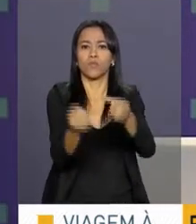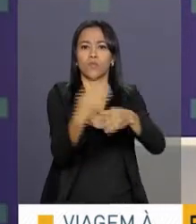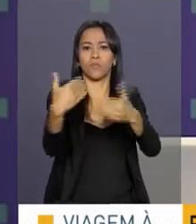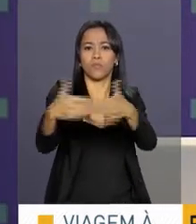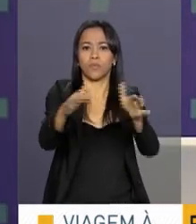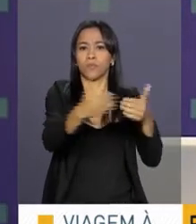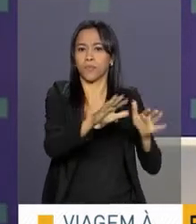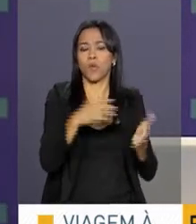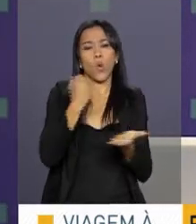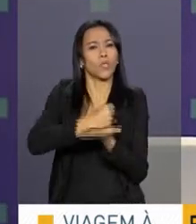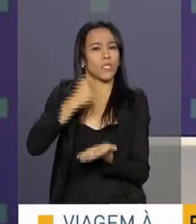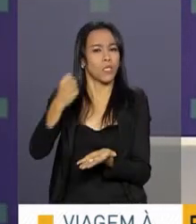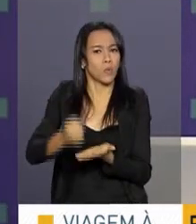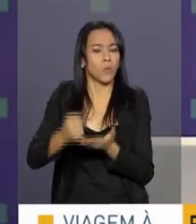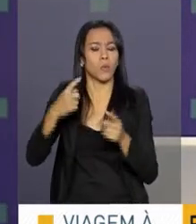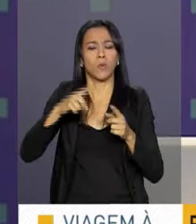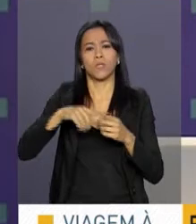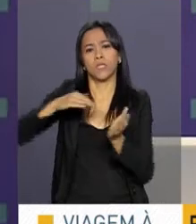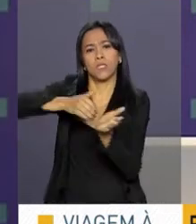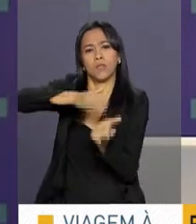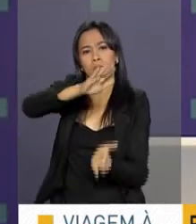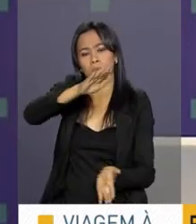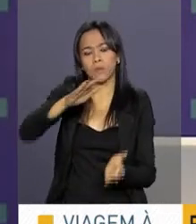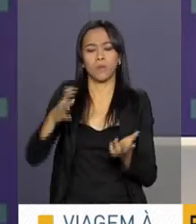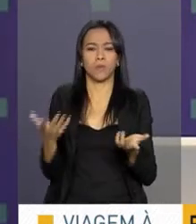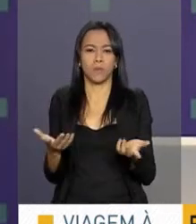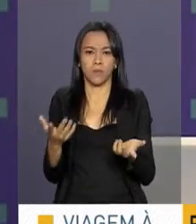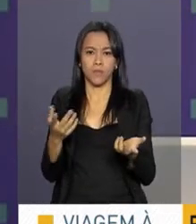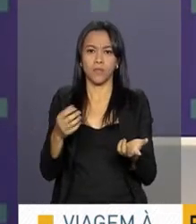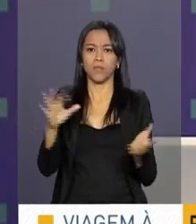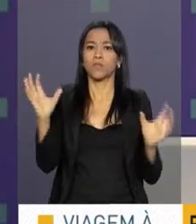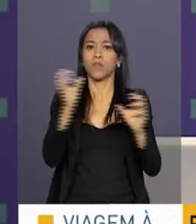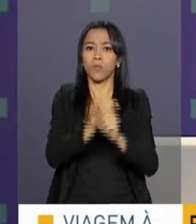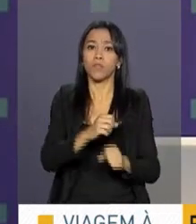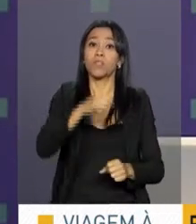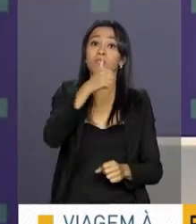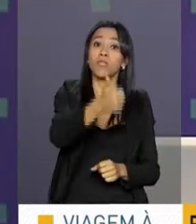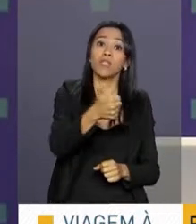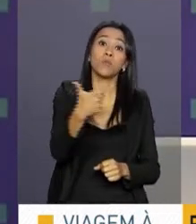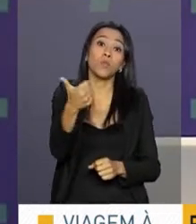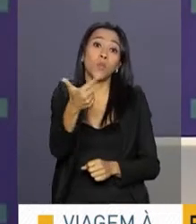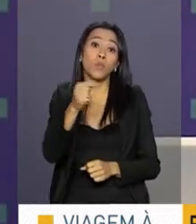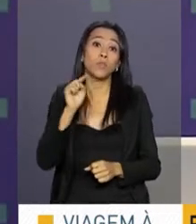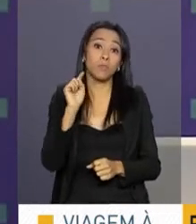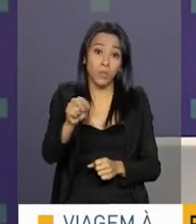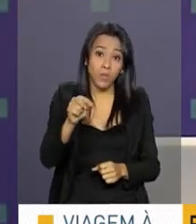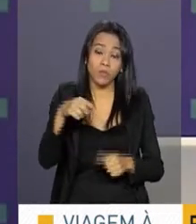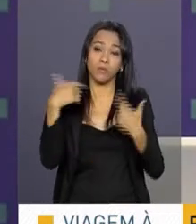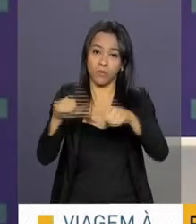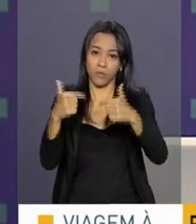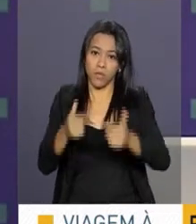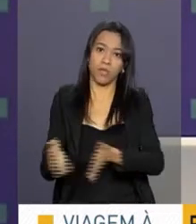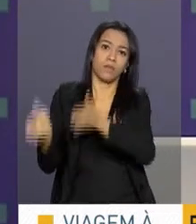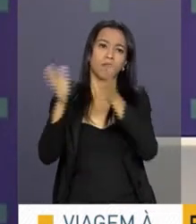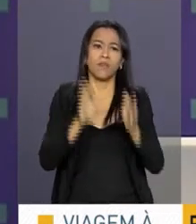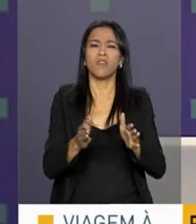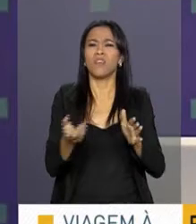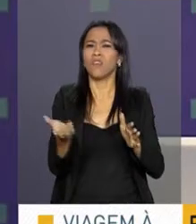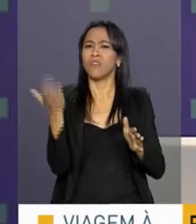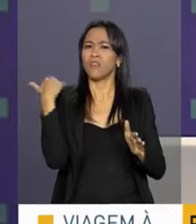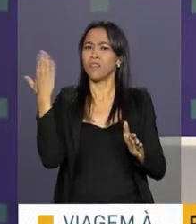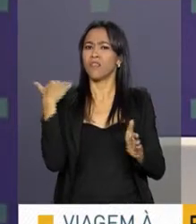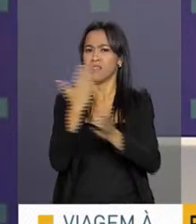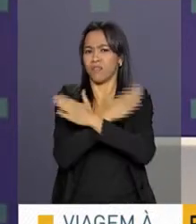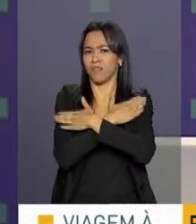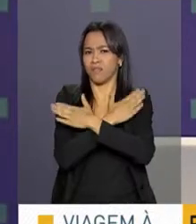entre contratações e demissões, resultado líquido, 112 mil empregos. E a taxa de desemprego, que havia alcançado